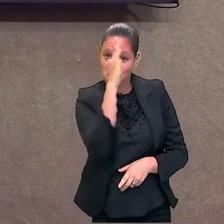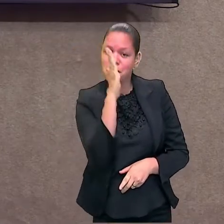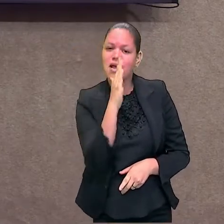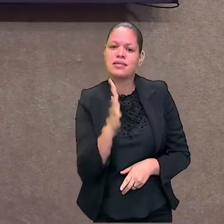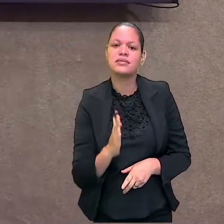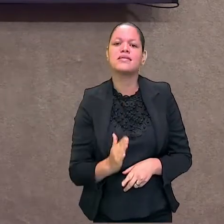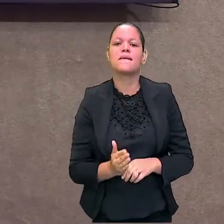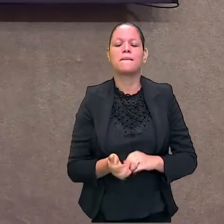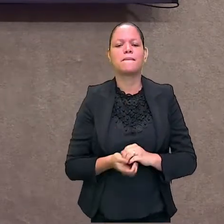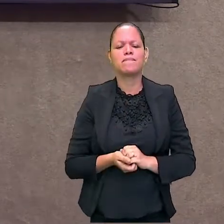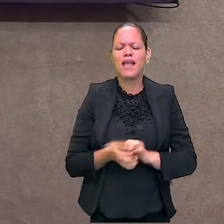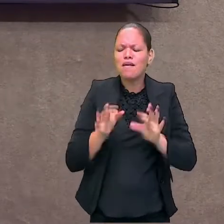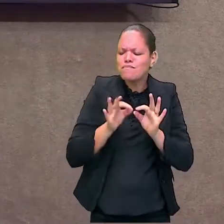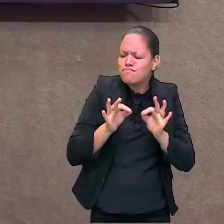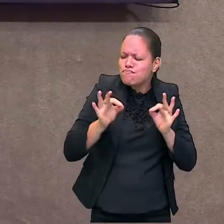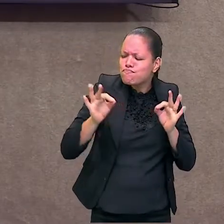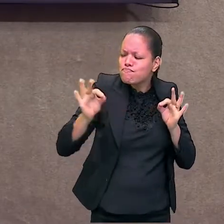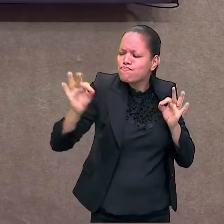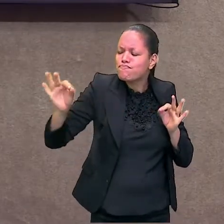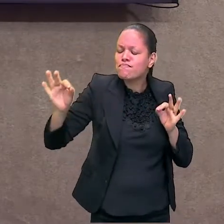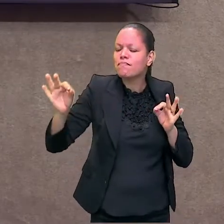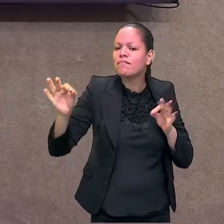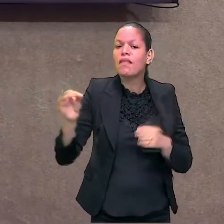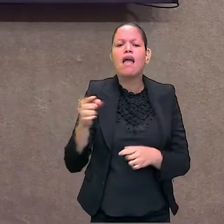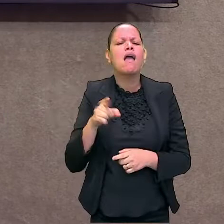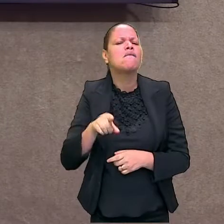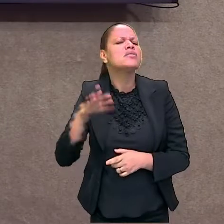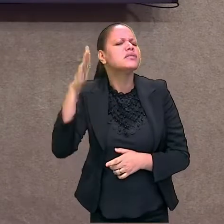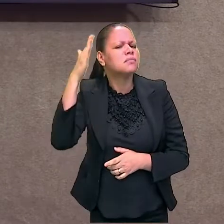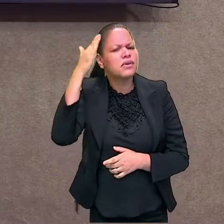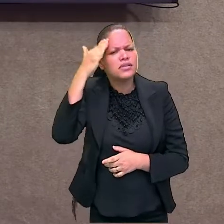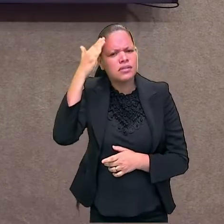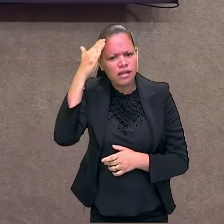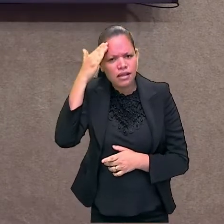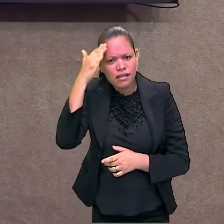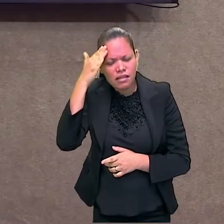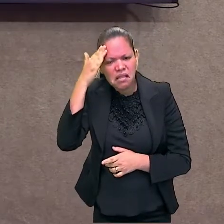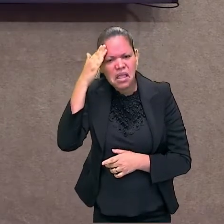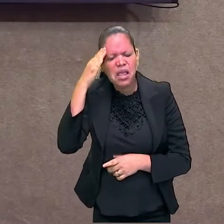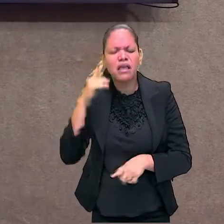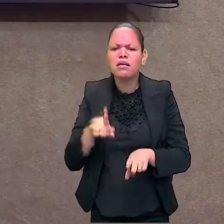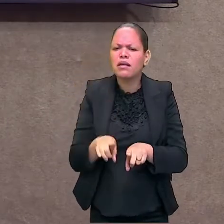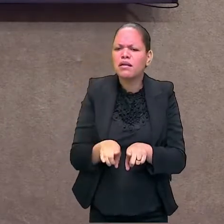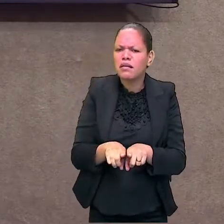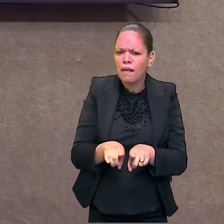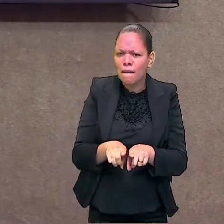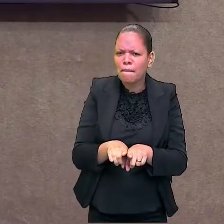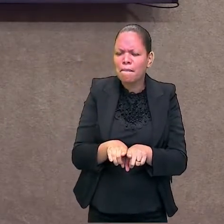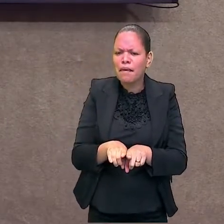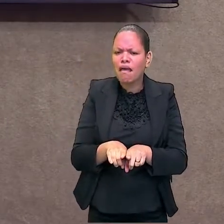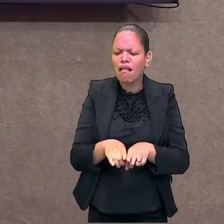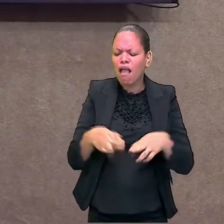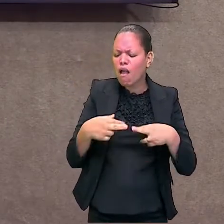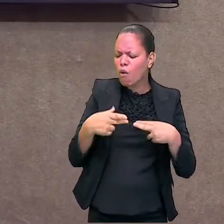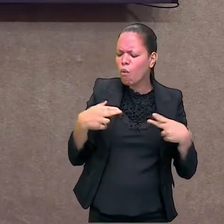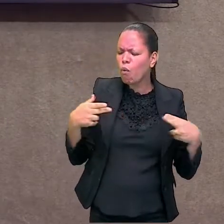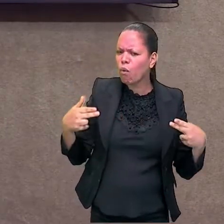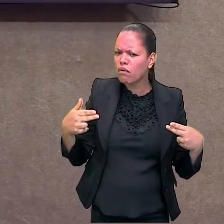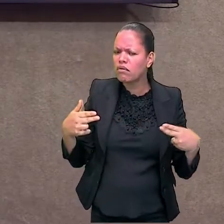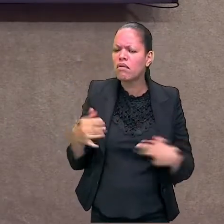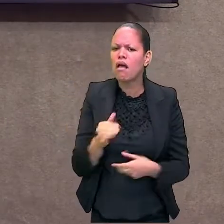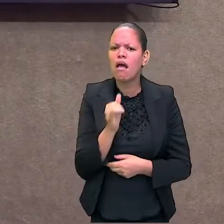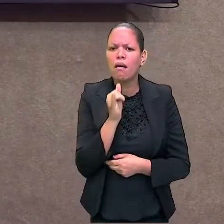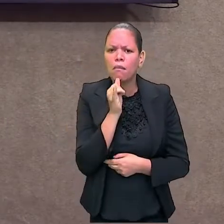muito rica. Você pode ainda entender que nós vamos entender nessa aula, que algumas coisas igual por exemplo,